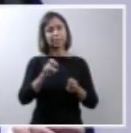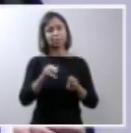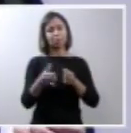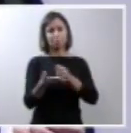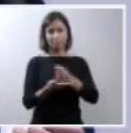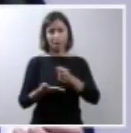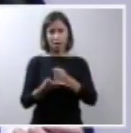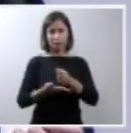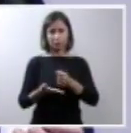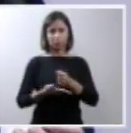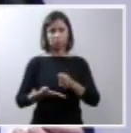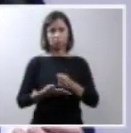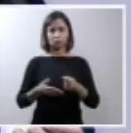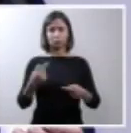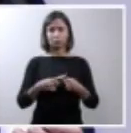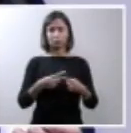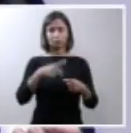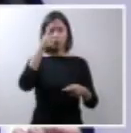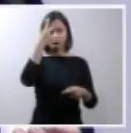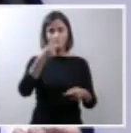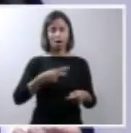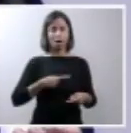o princípio da